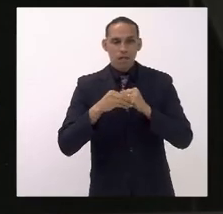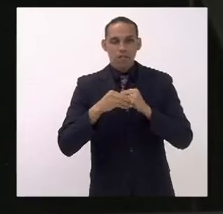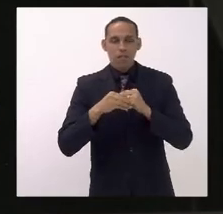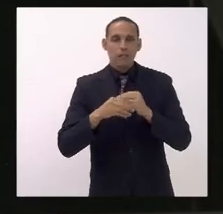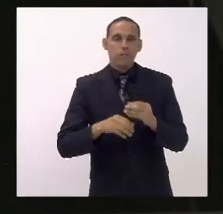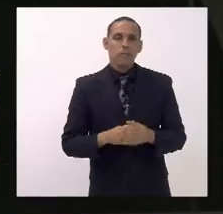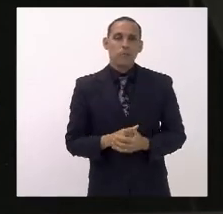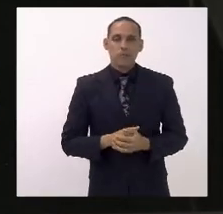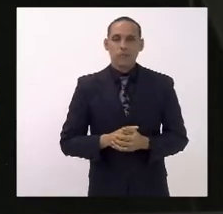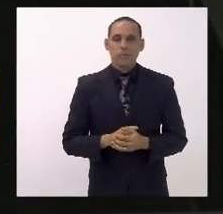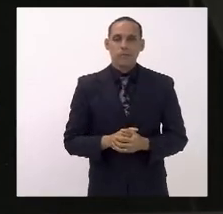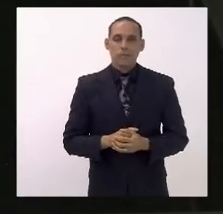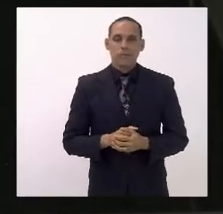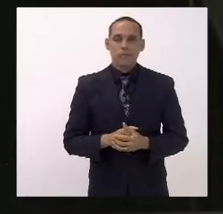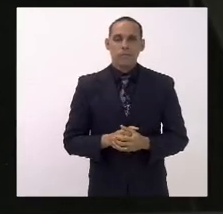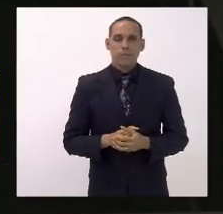é,